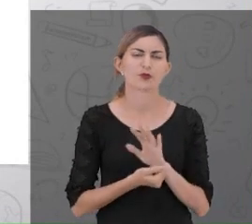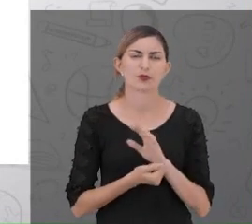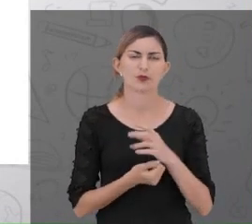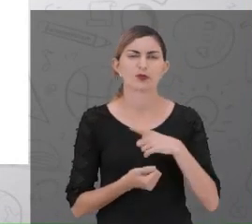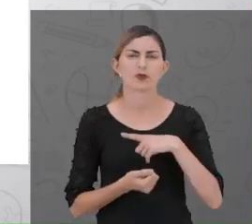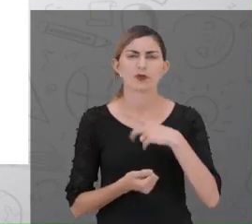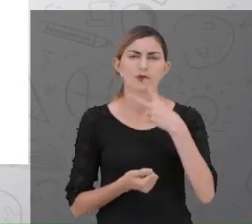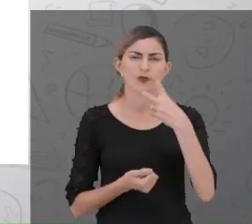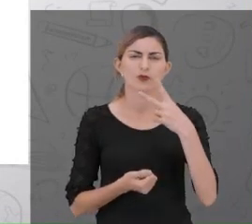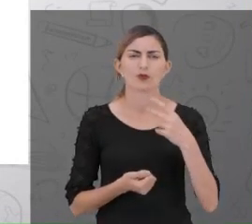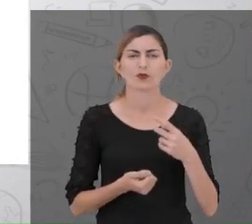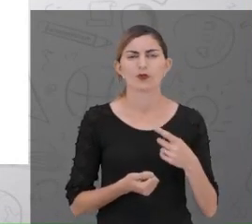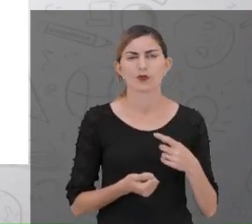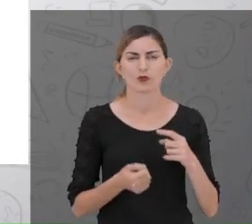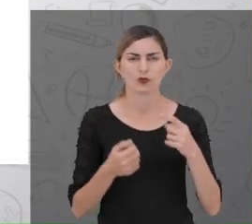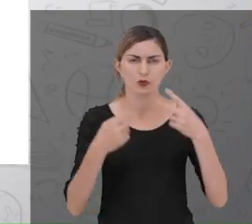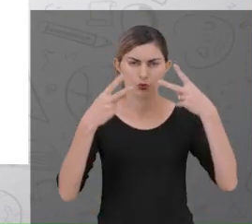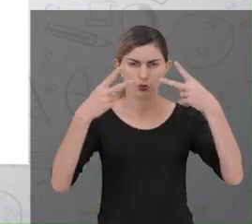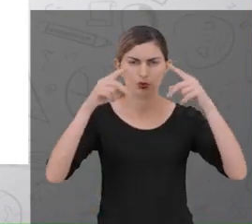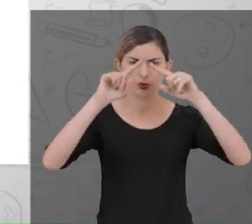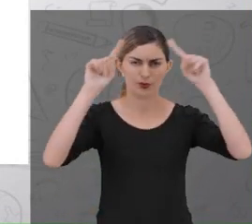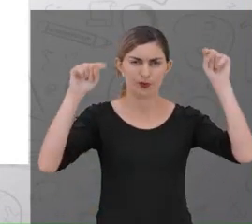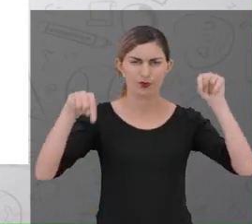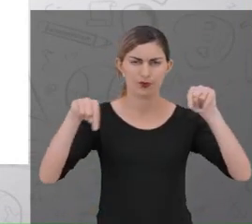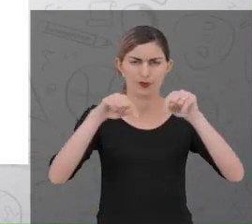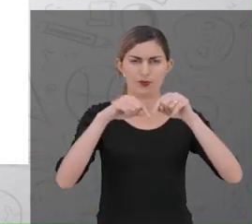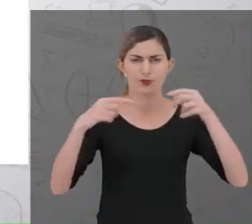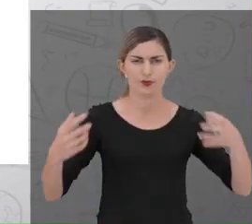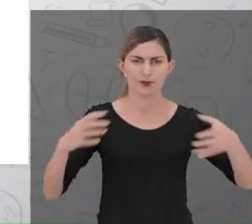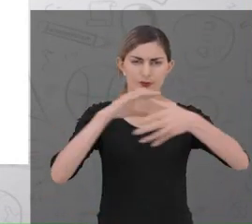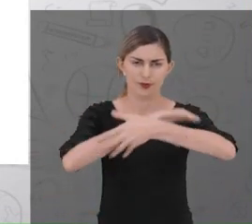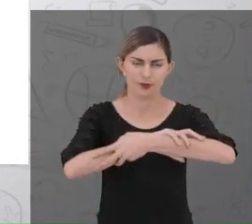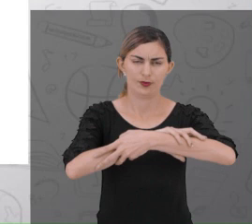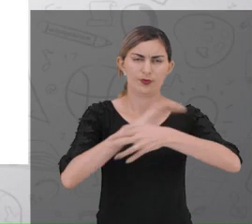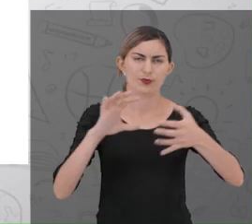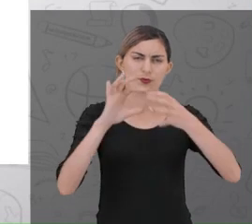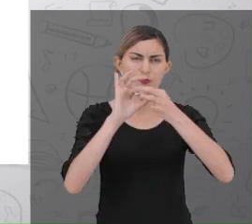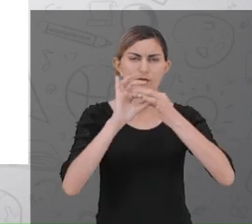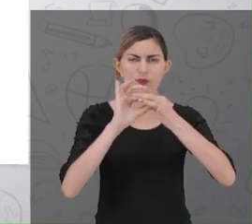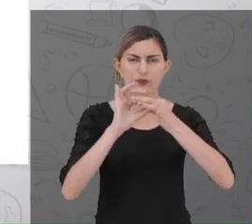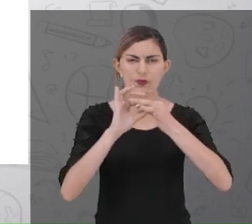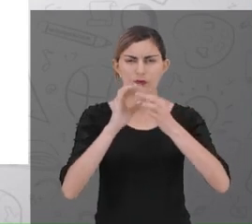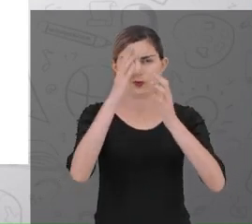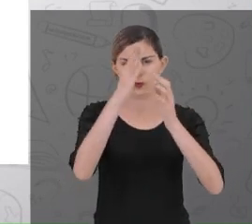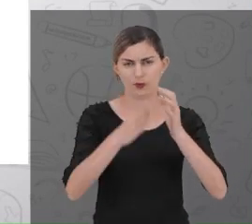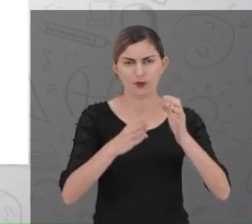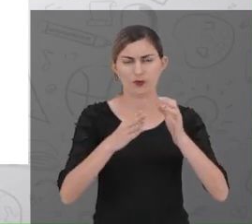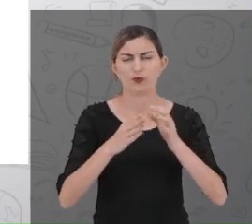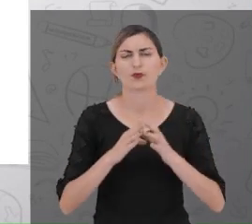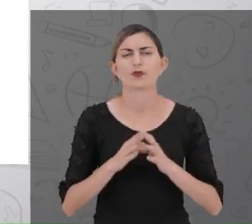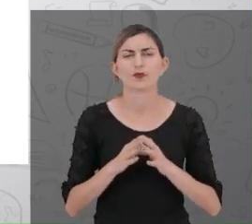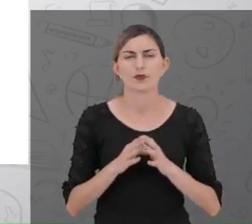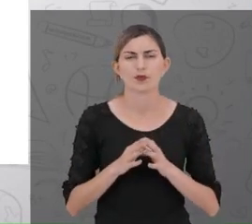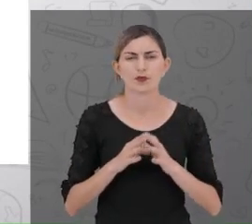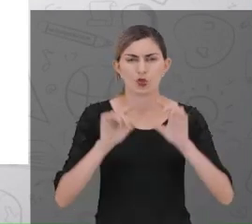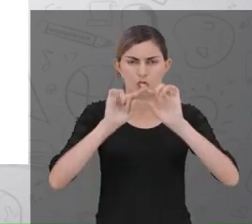Nessa imagem, nós temos duas classes que estão relacionadas por meio